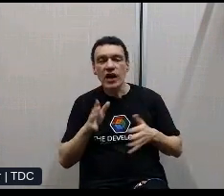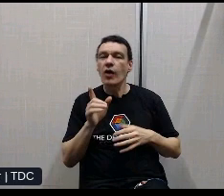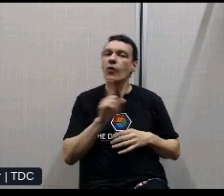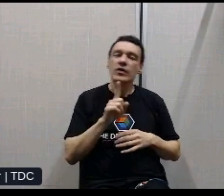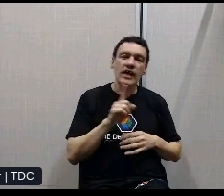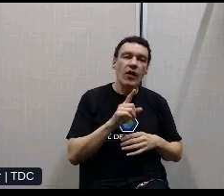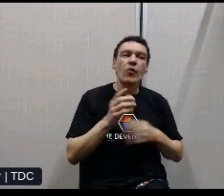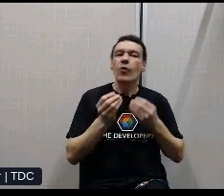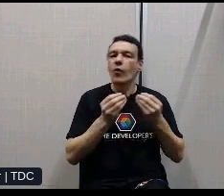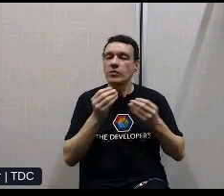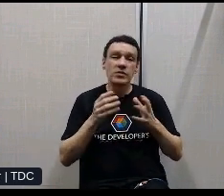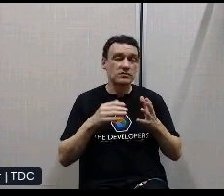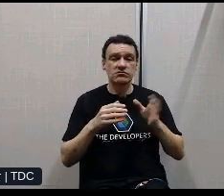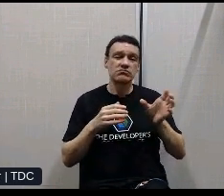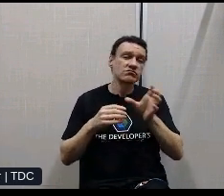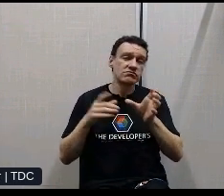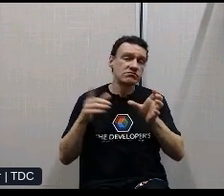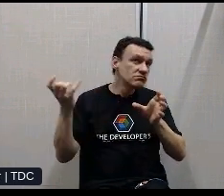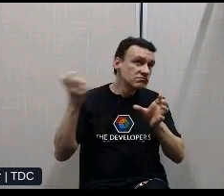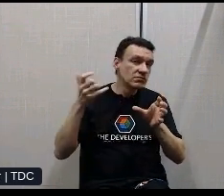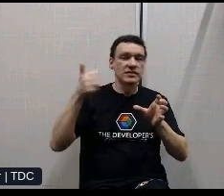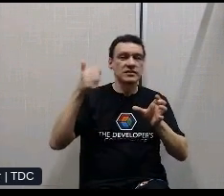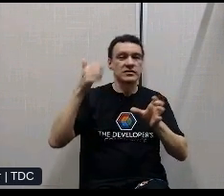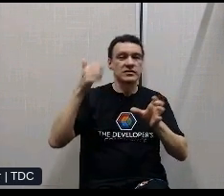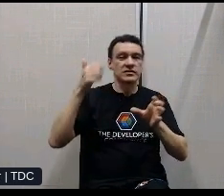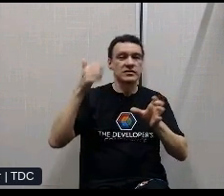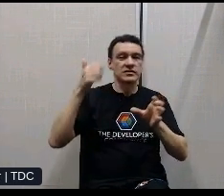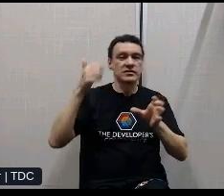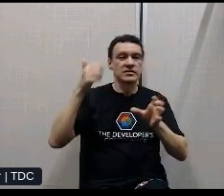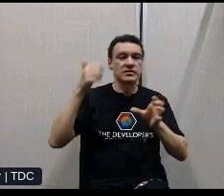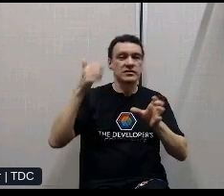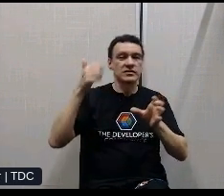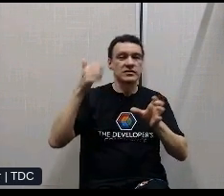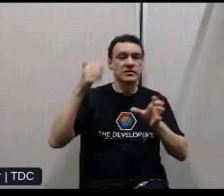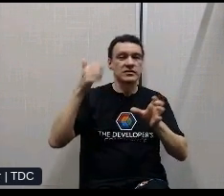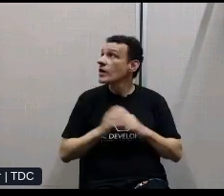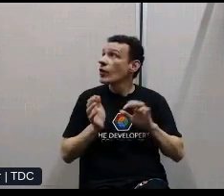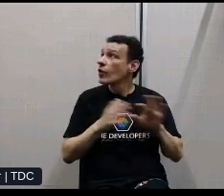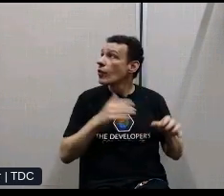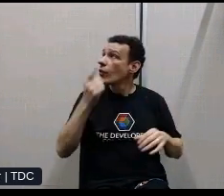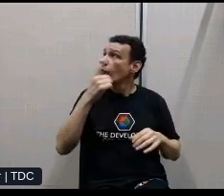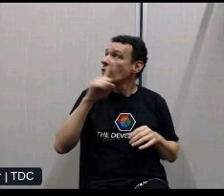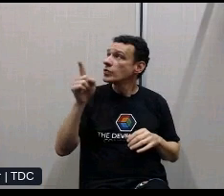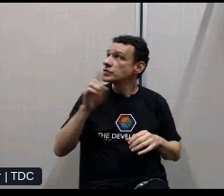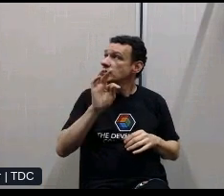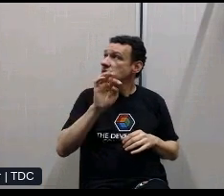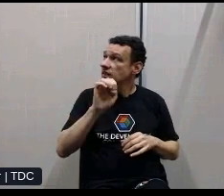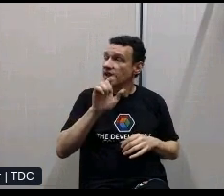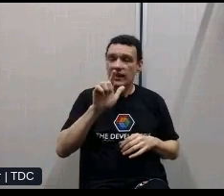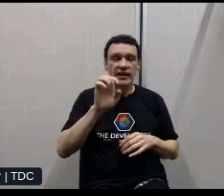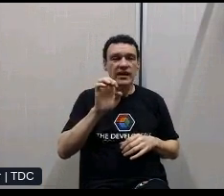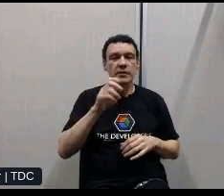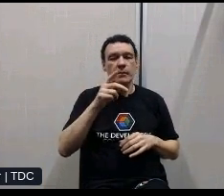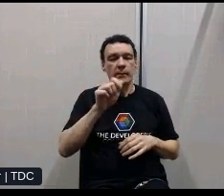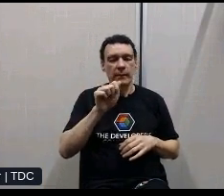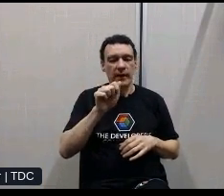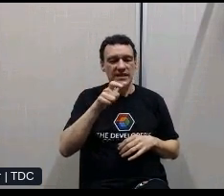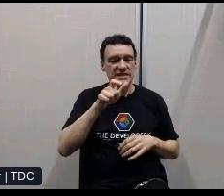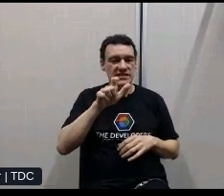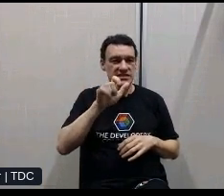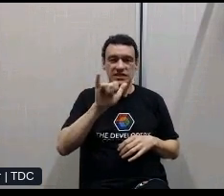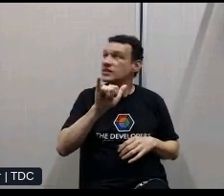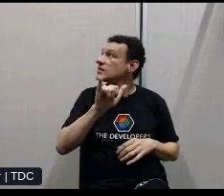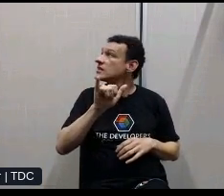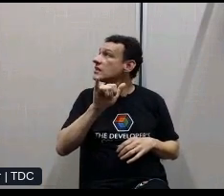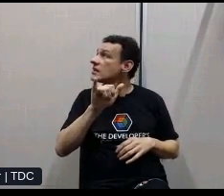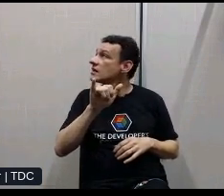Be My Eyes. E o último, o Telepathics, né? A gente pode chamar assim, Pessoas com limitações severas de movimento podem se comunicar